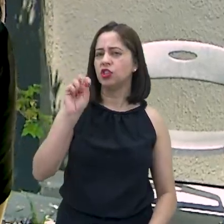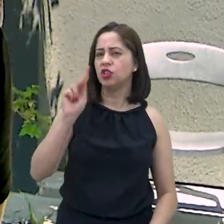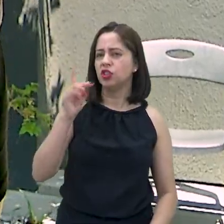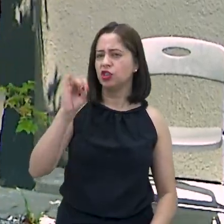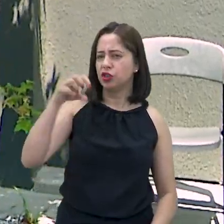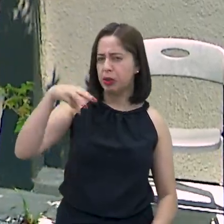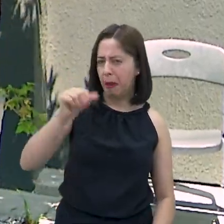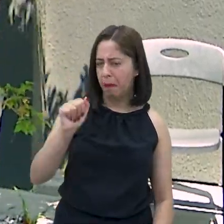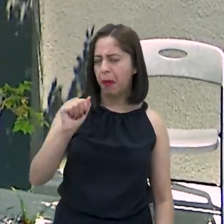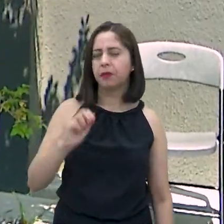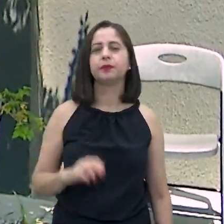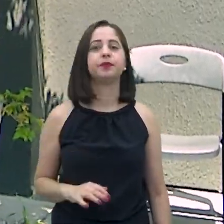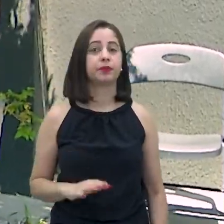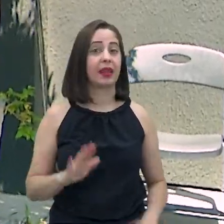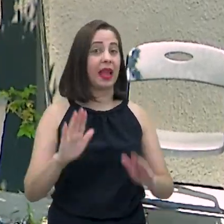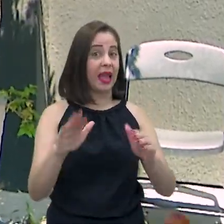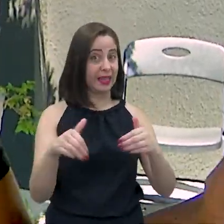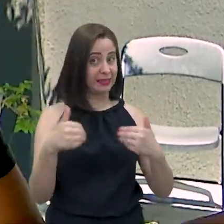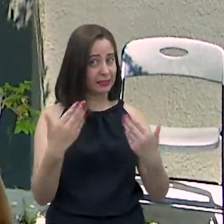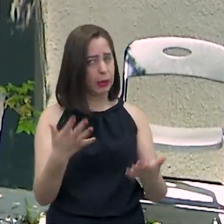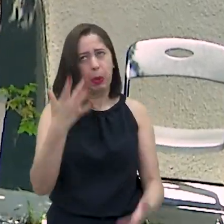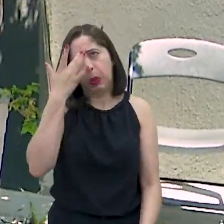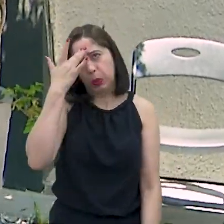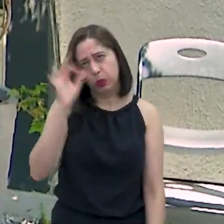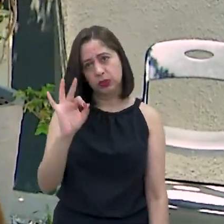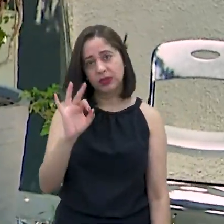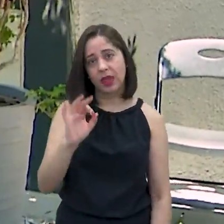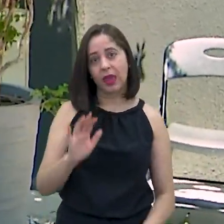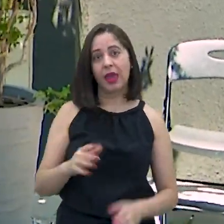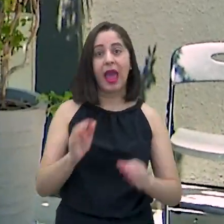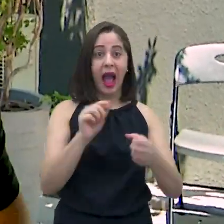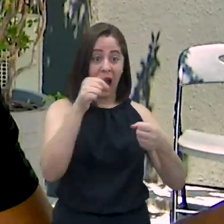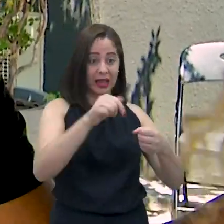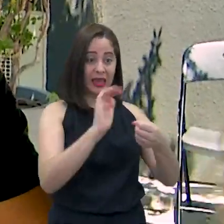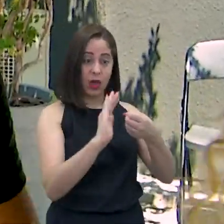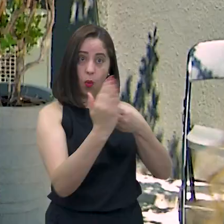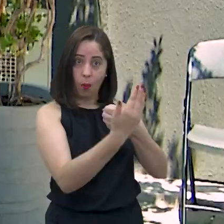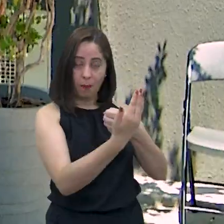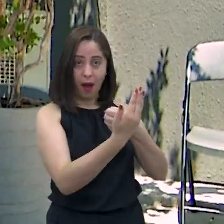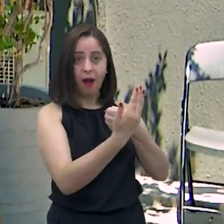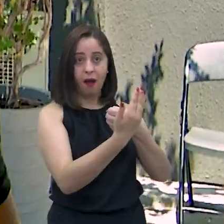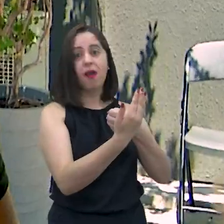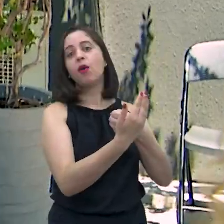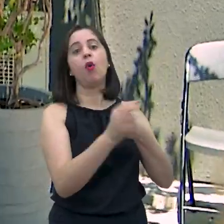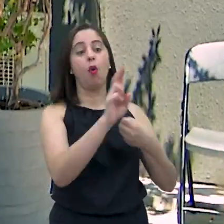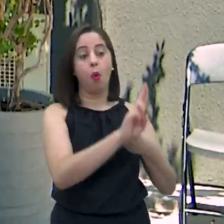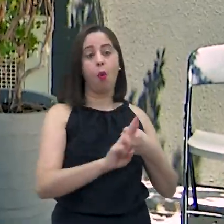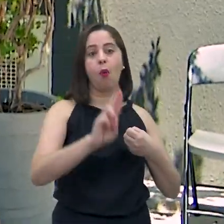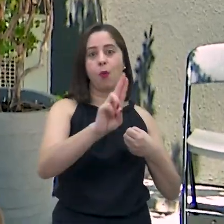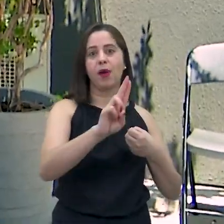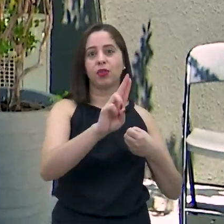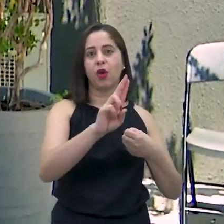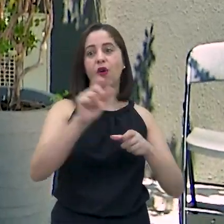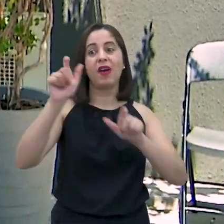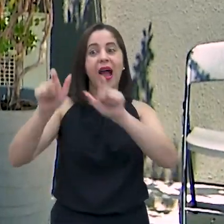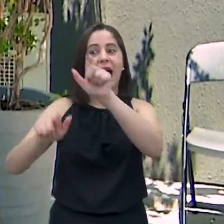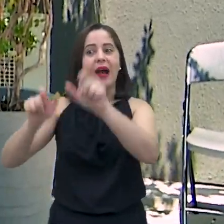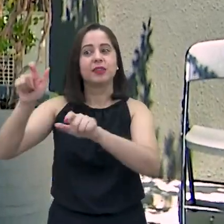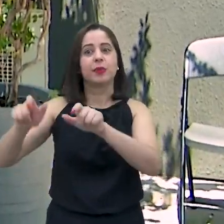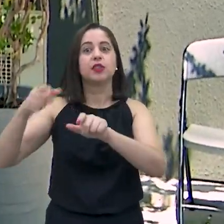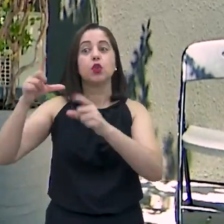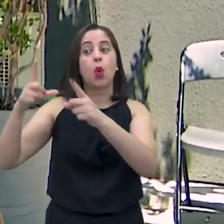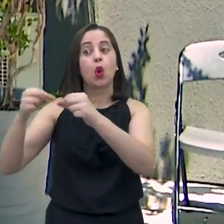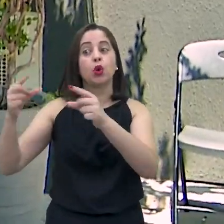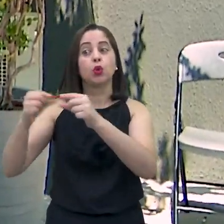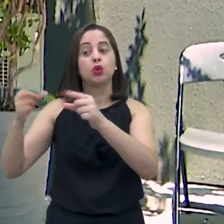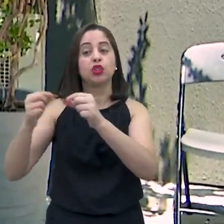direito mas pelo que eu sei o Urbanova foi descoberto né Por japoneses e eles investiram aqui no no espaço Por ser uma área mais reservada que